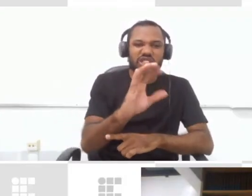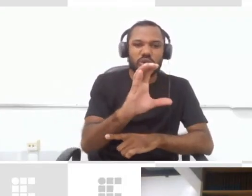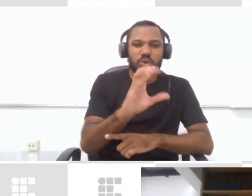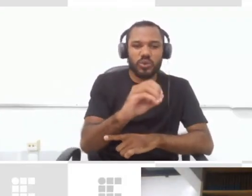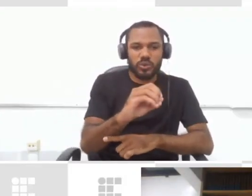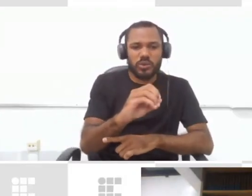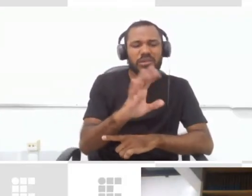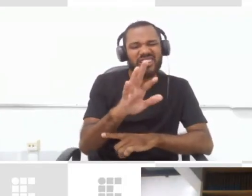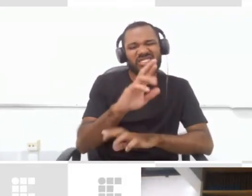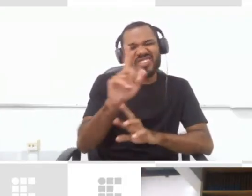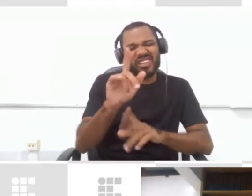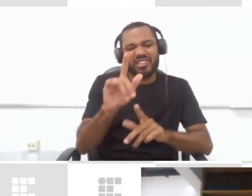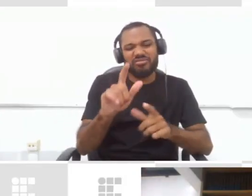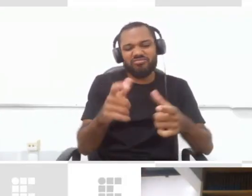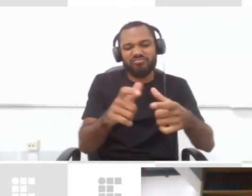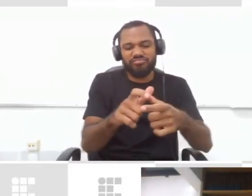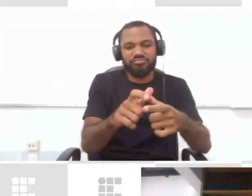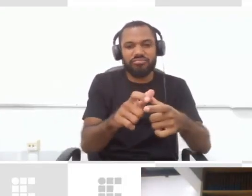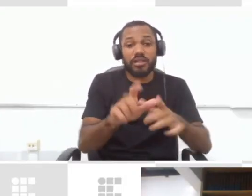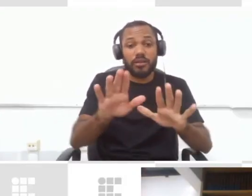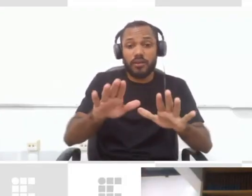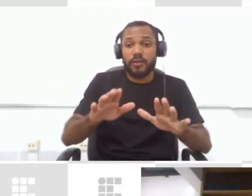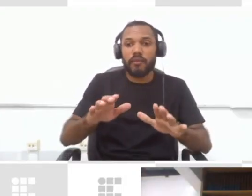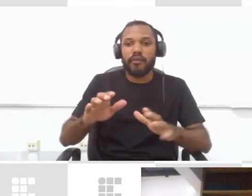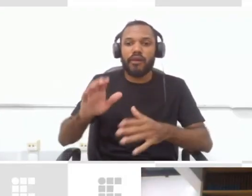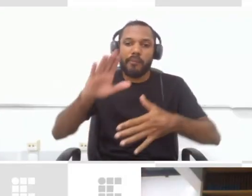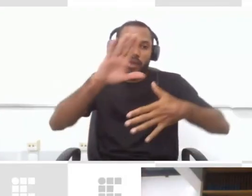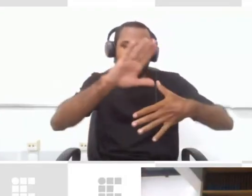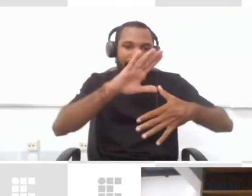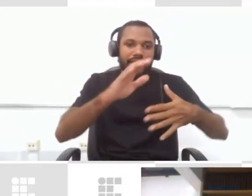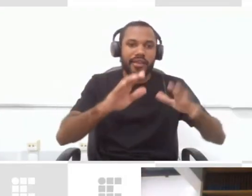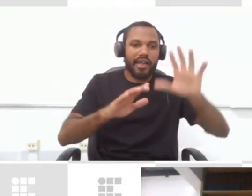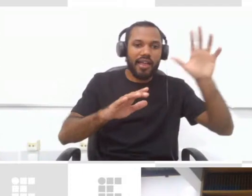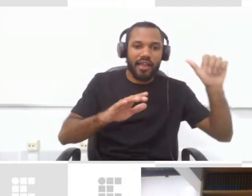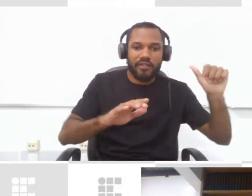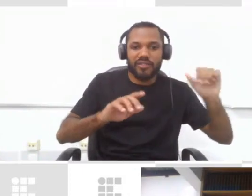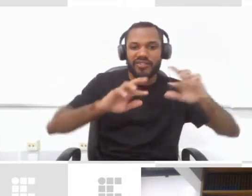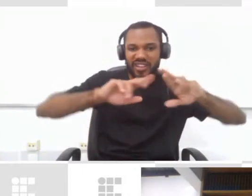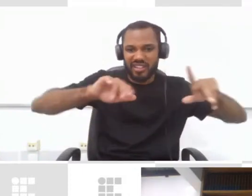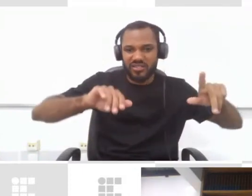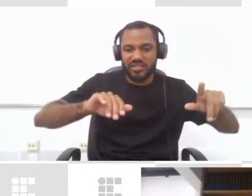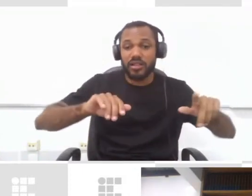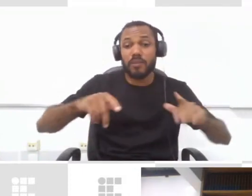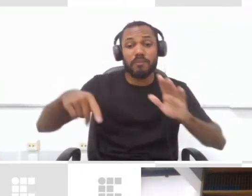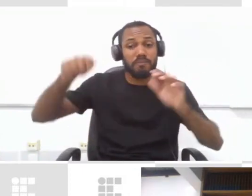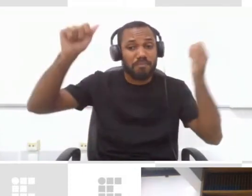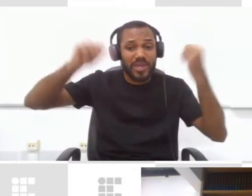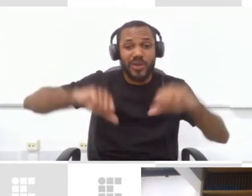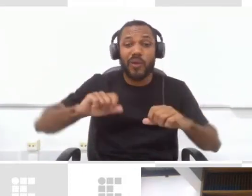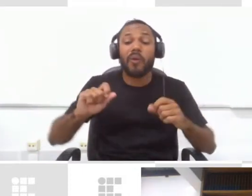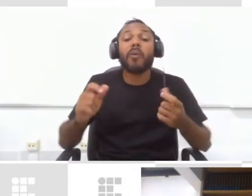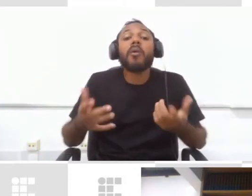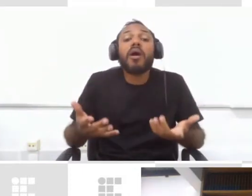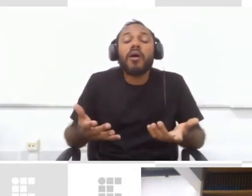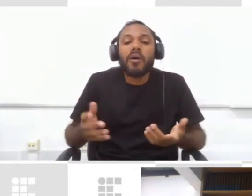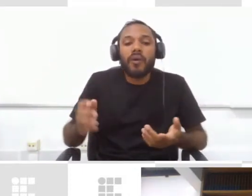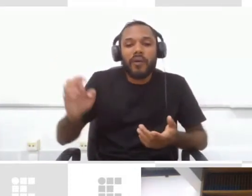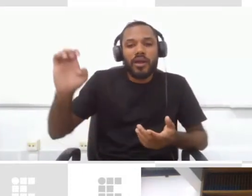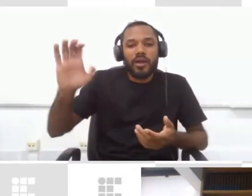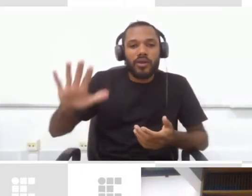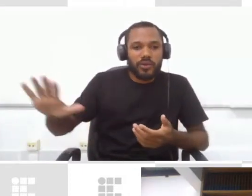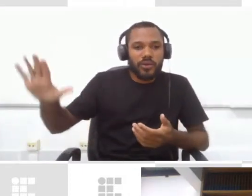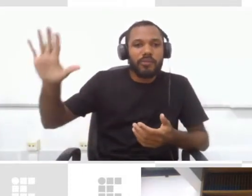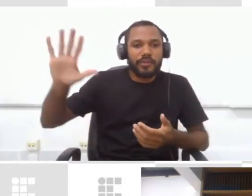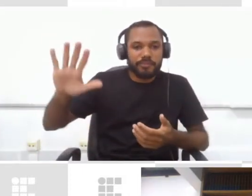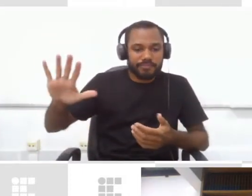leva em consideração como continente. E ela está já aquecendo alguma coisa da ordem de 0,5 graus Celsius por